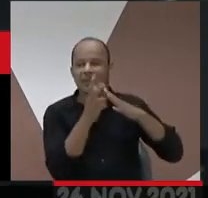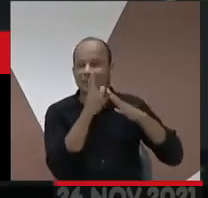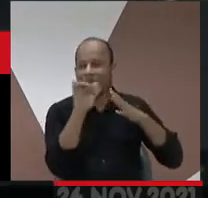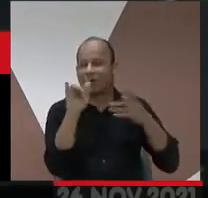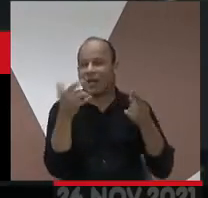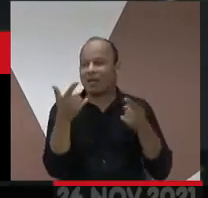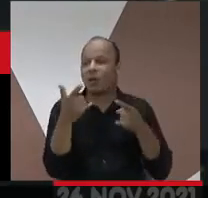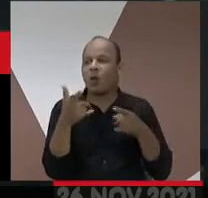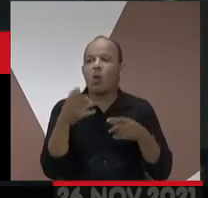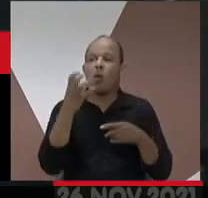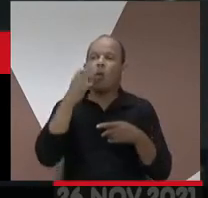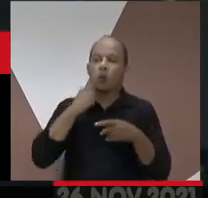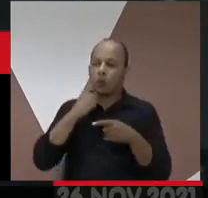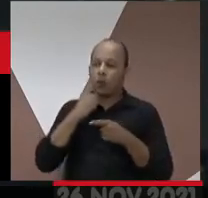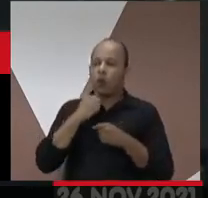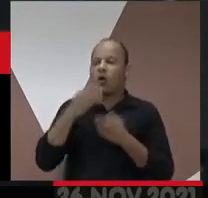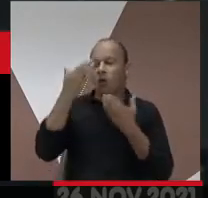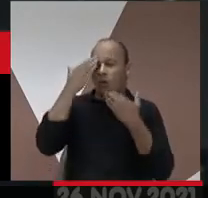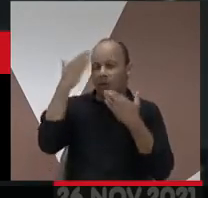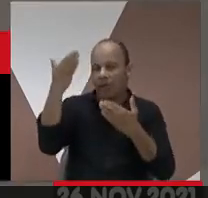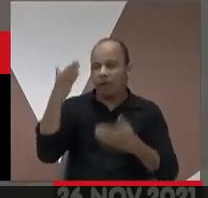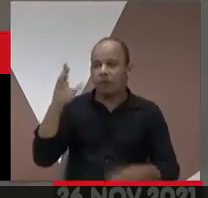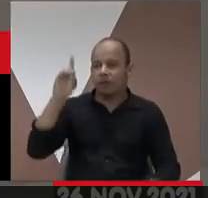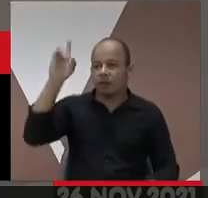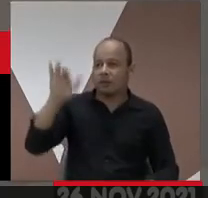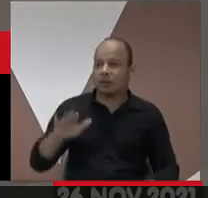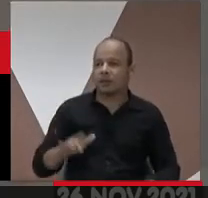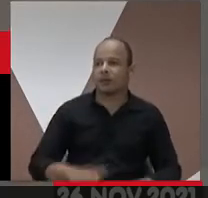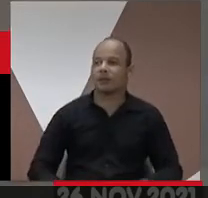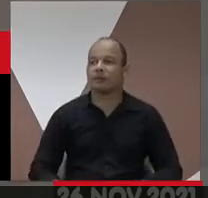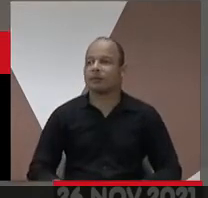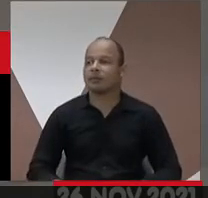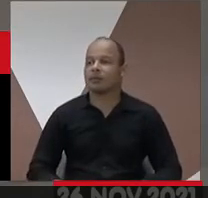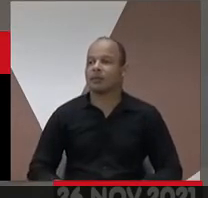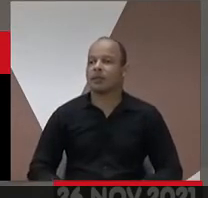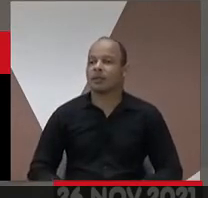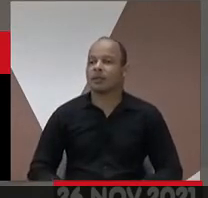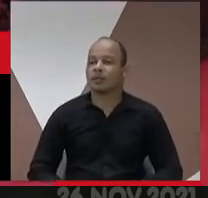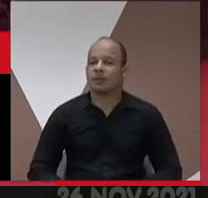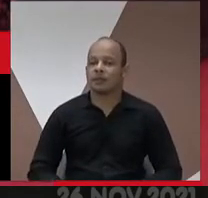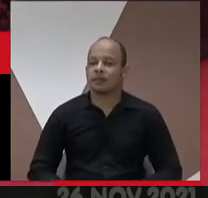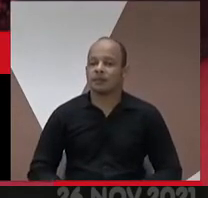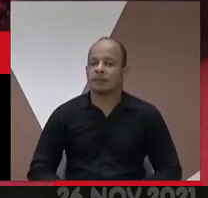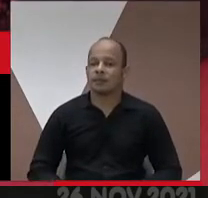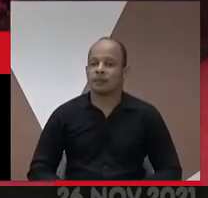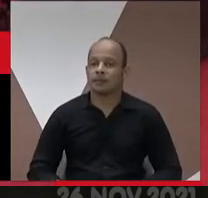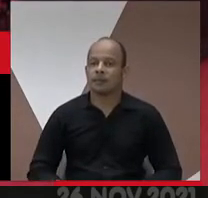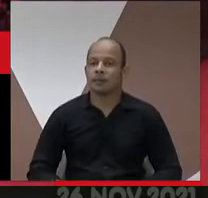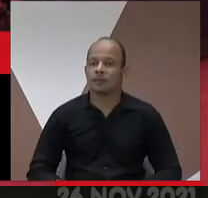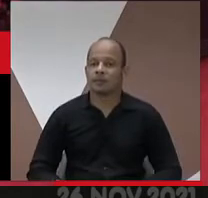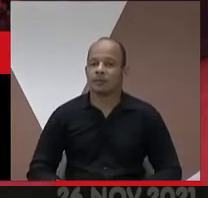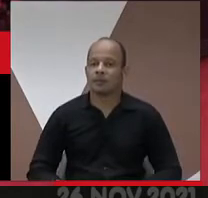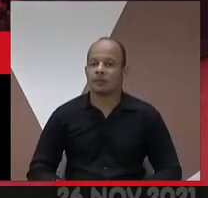Muito obrigado, fique com Deus. Muito obrigado, prefeito Vittorio Medioli.